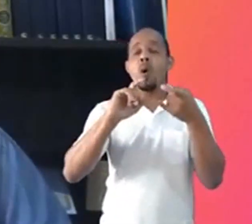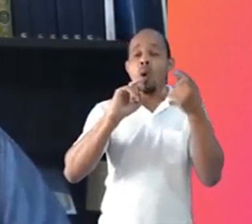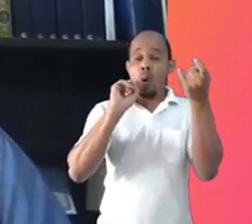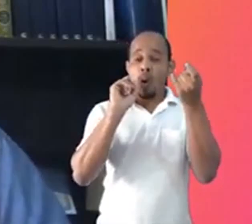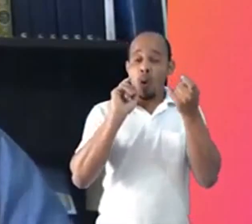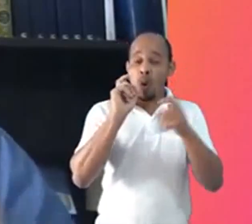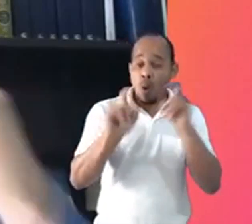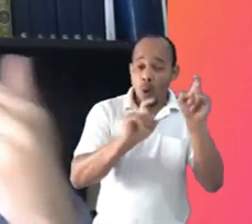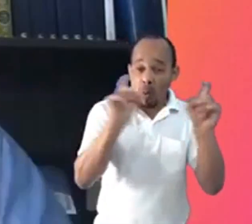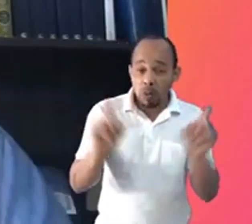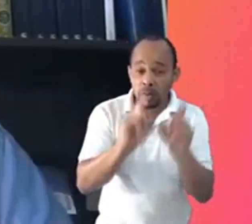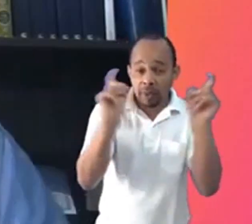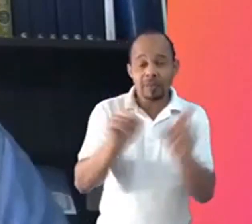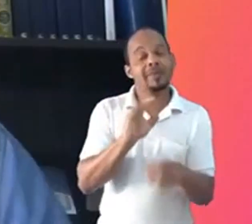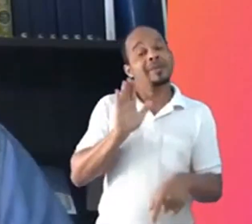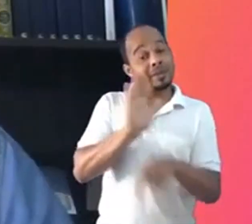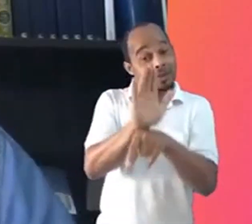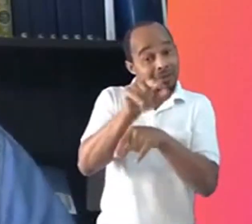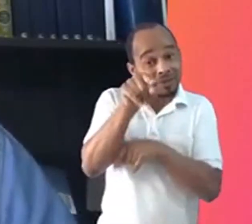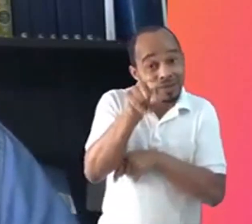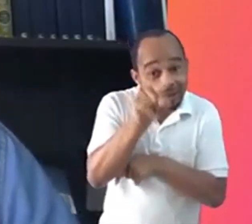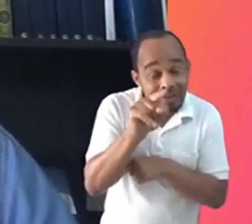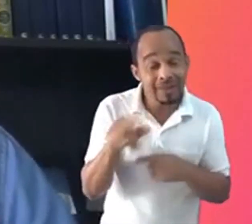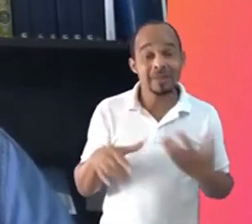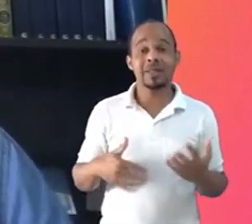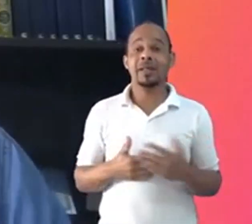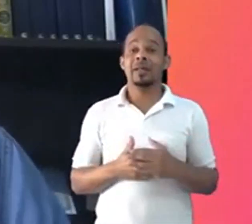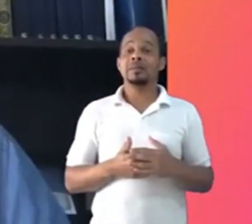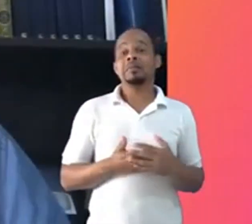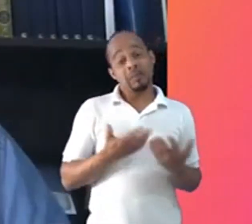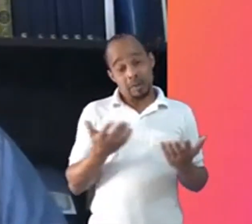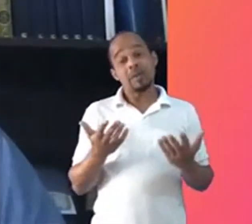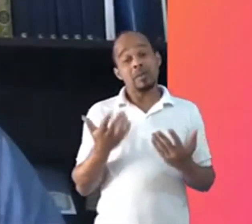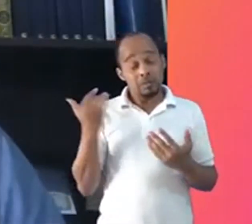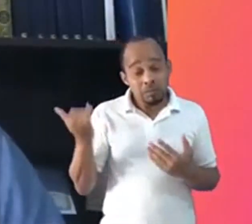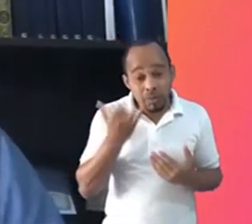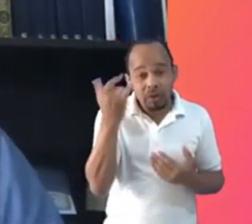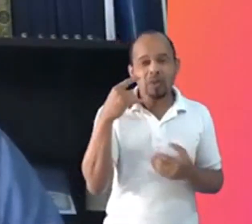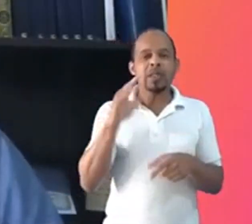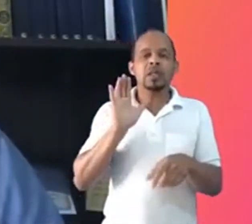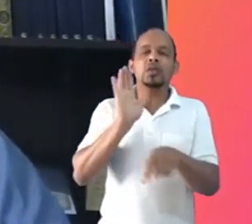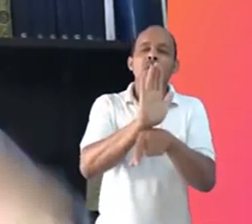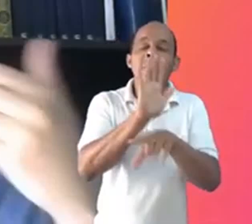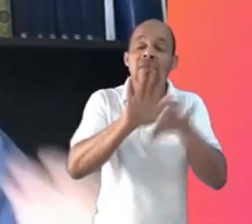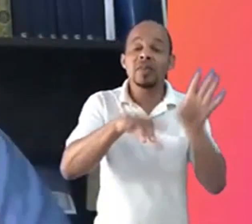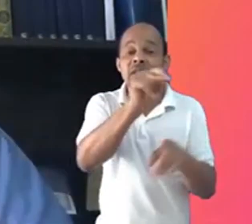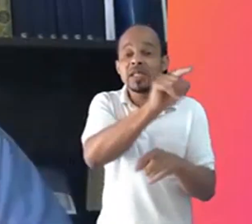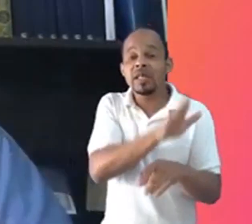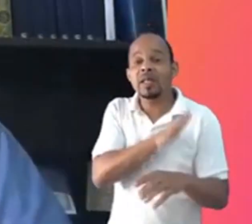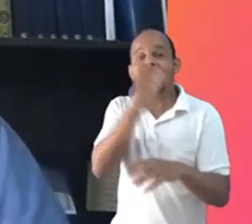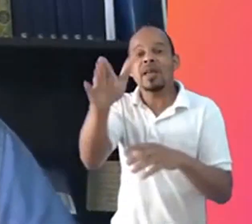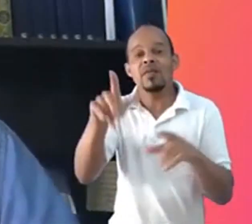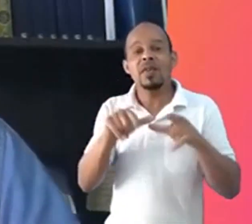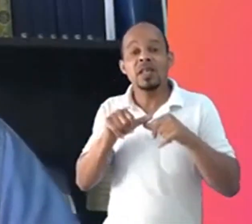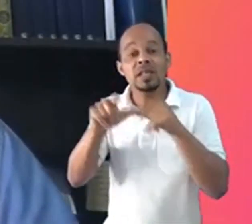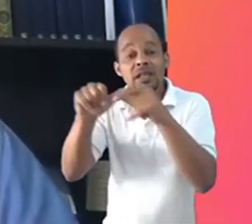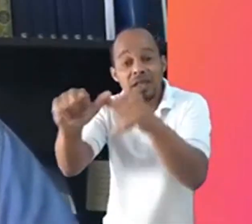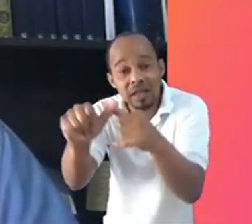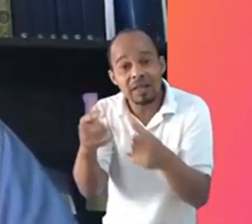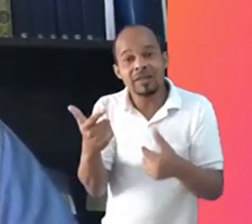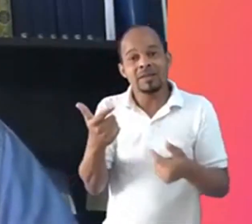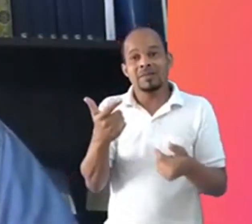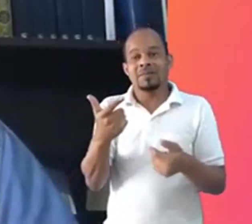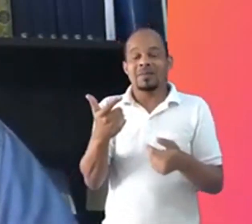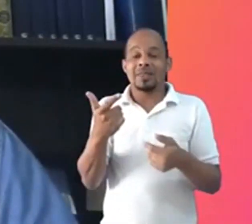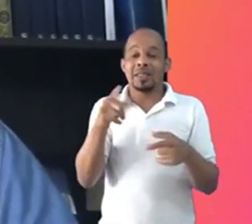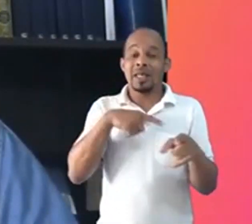vão ter que fazer viagens de campo, vão participar de atividades práticas, então a gente também ajuda com a viagem de campo, também tem